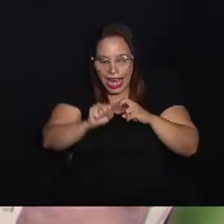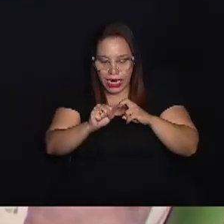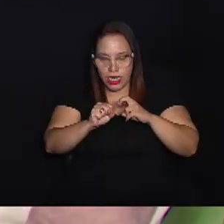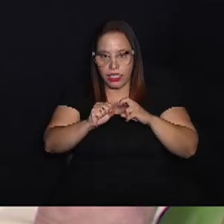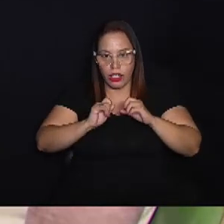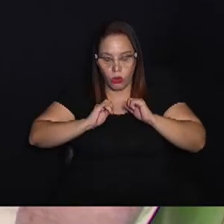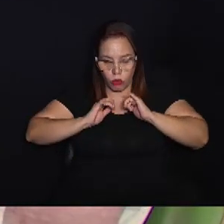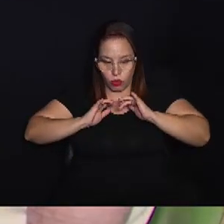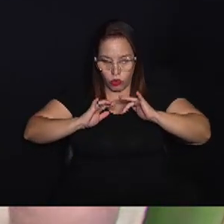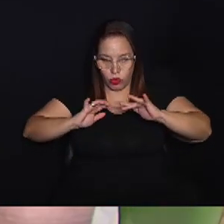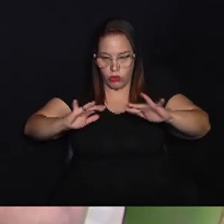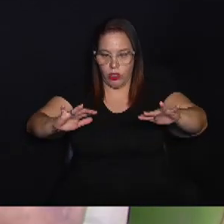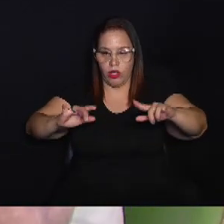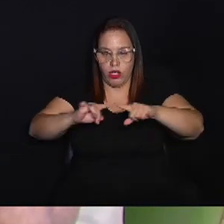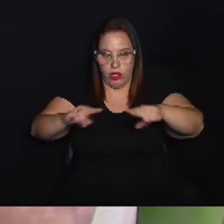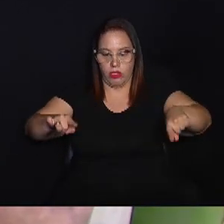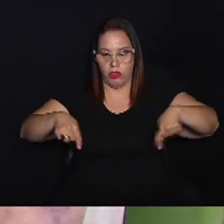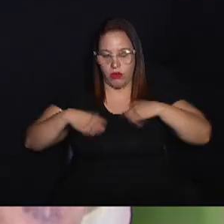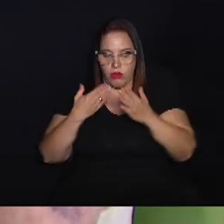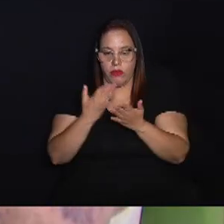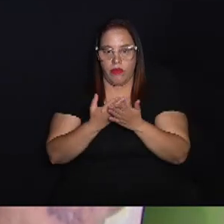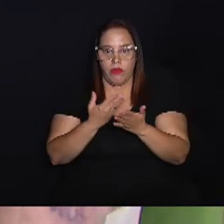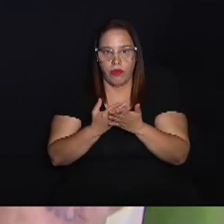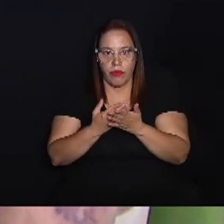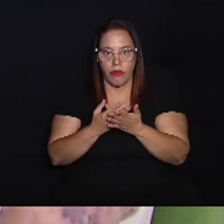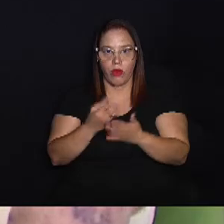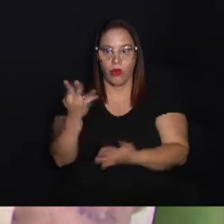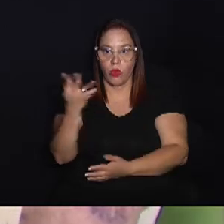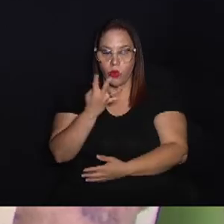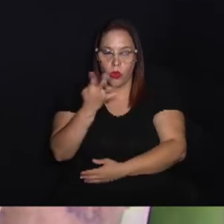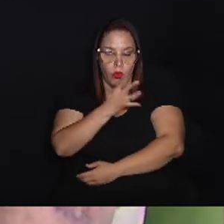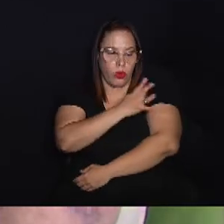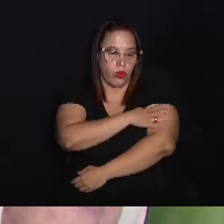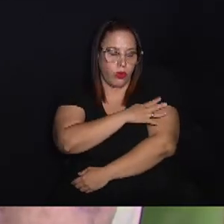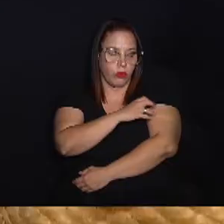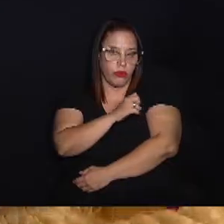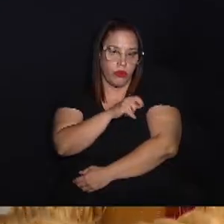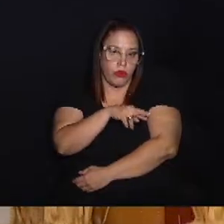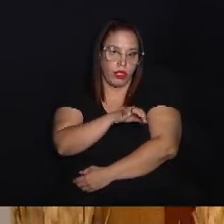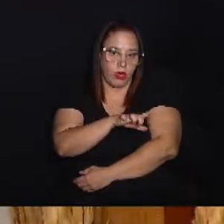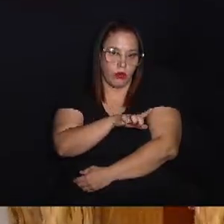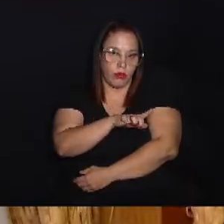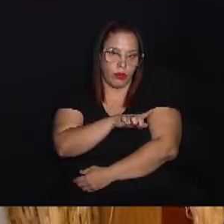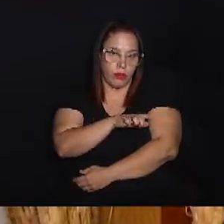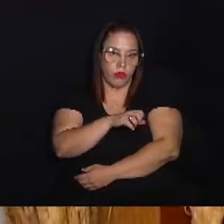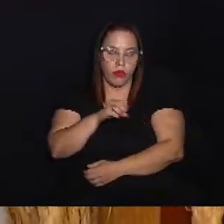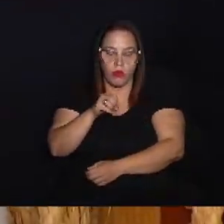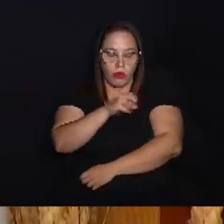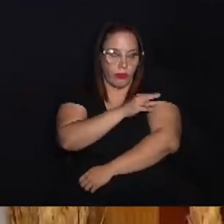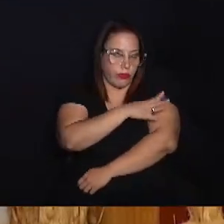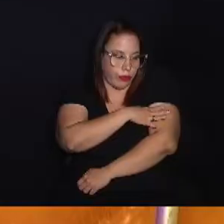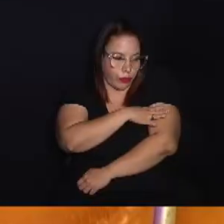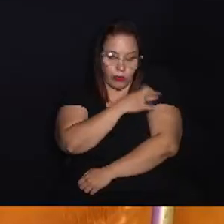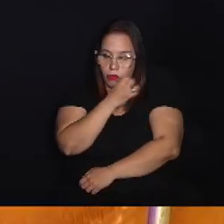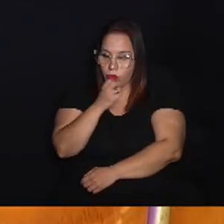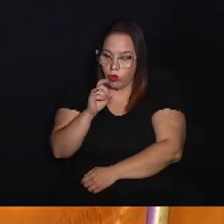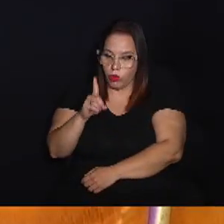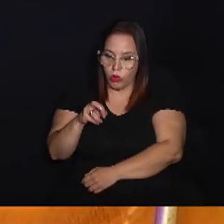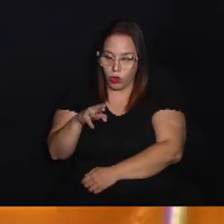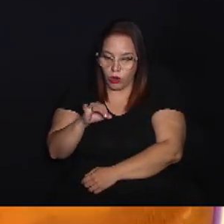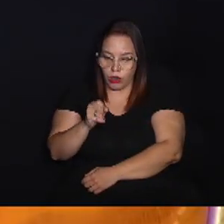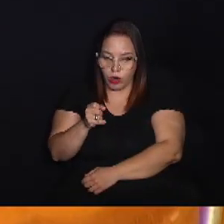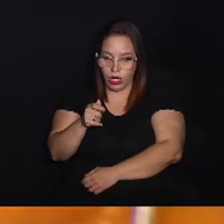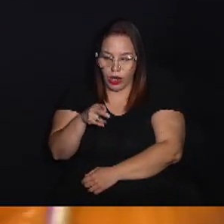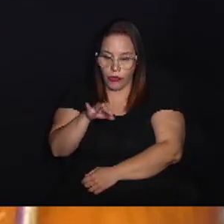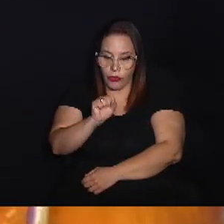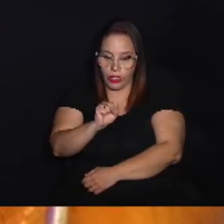ecoa dentro da sala de aula dos alunos do 4º ano da Escola Municipal de Ensino Fundamental Dr. João Alves